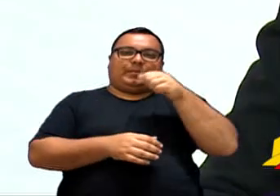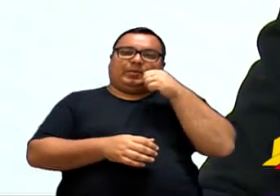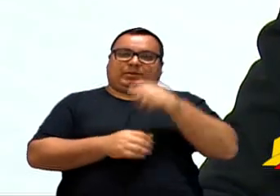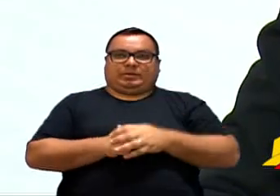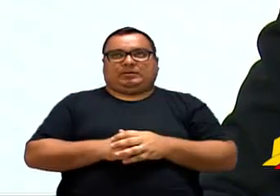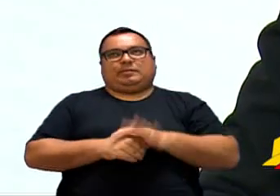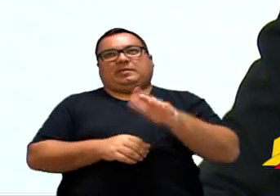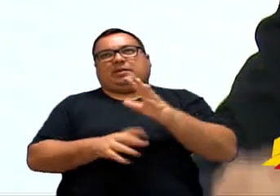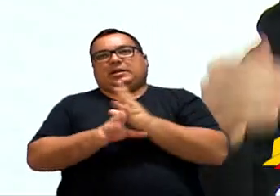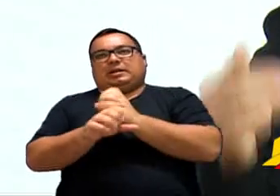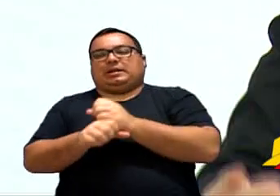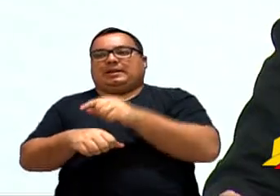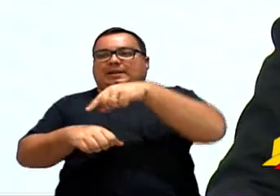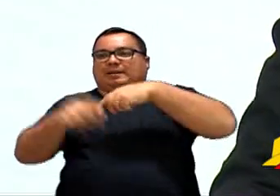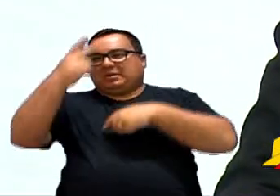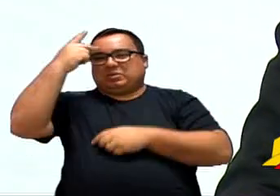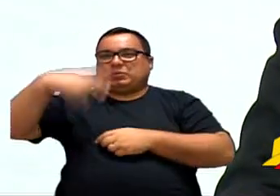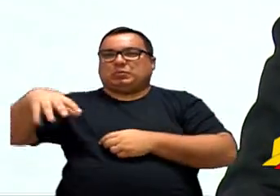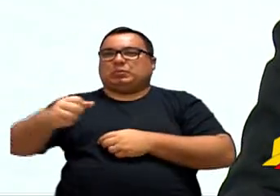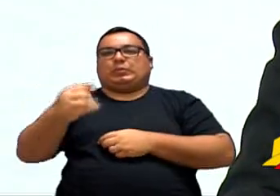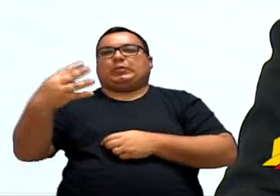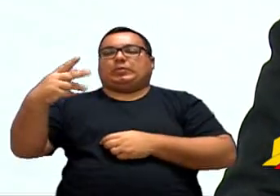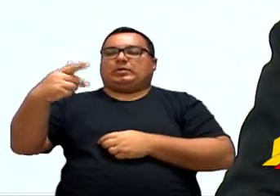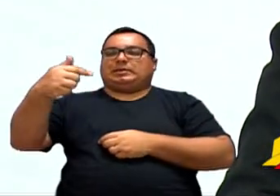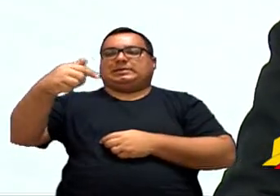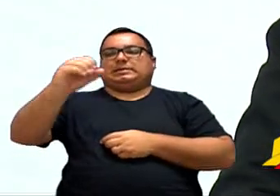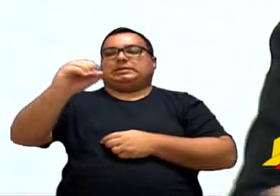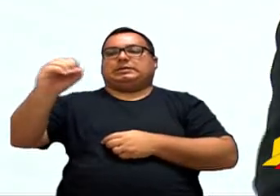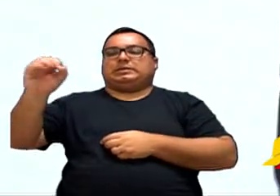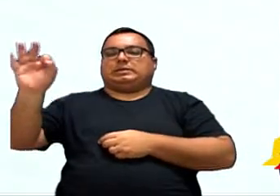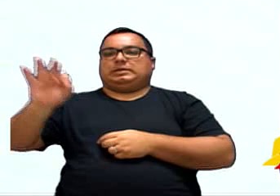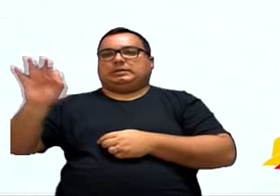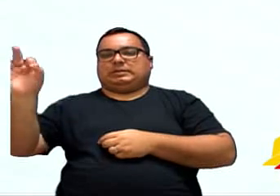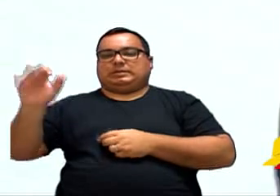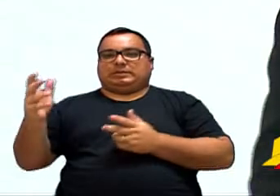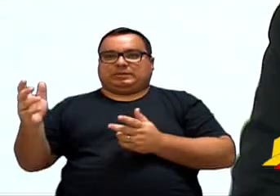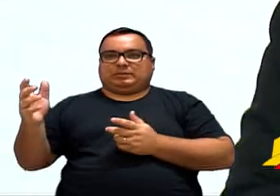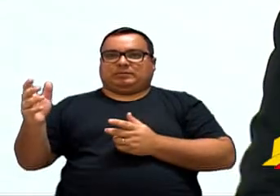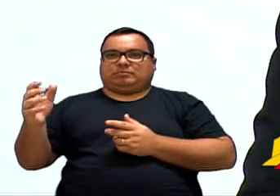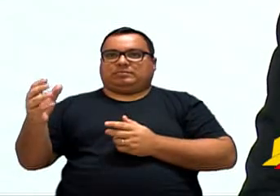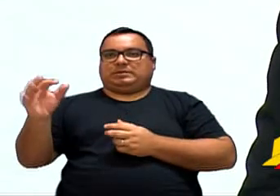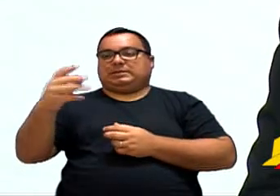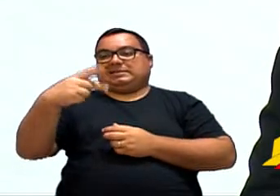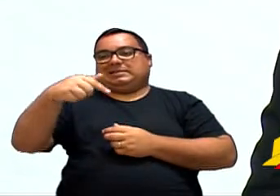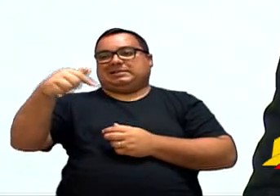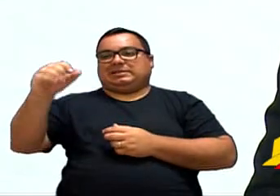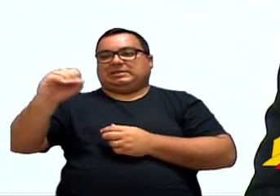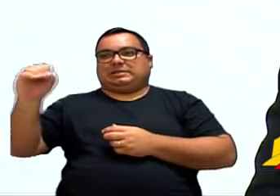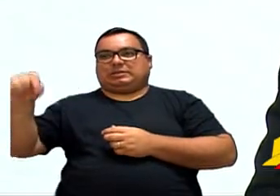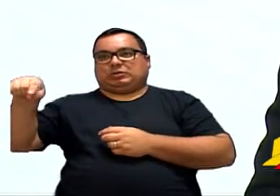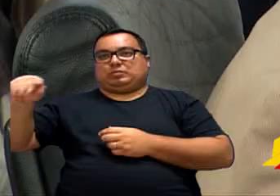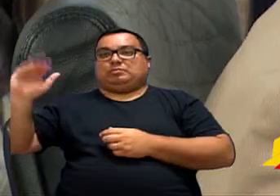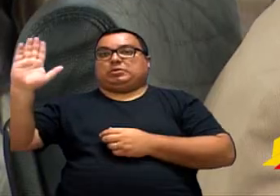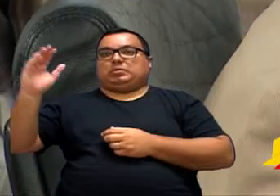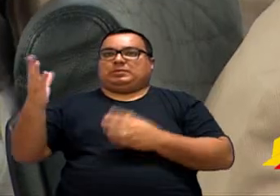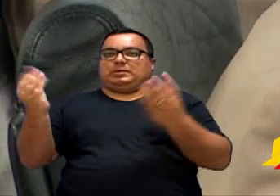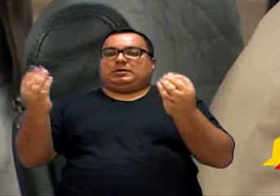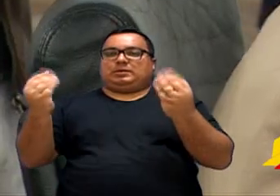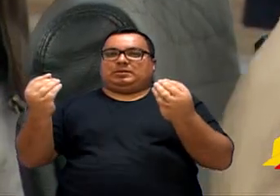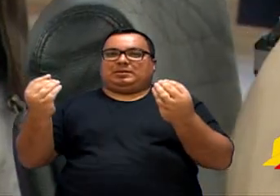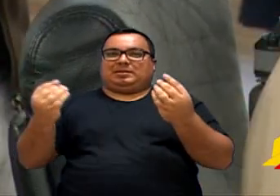habitantes, e ter apenas 31 médicos ginecologistas na rede básica de saúde é